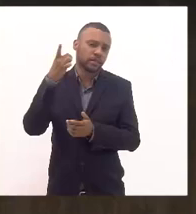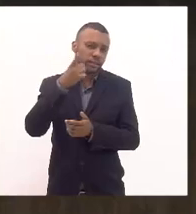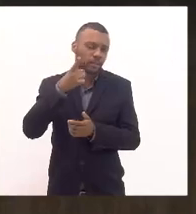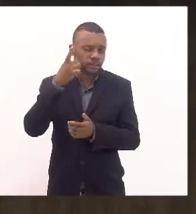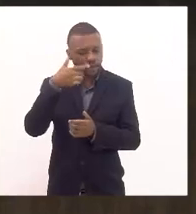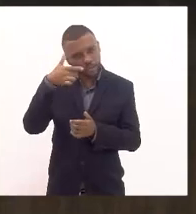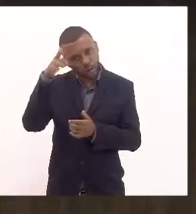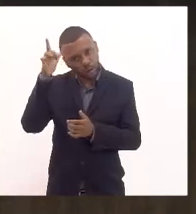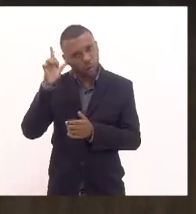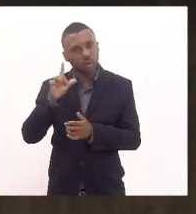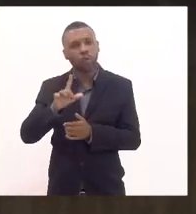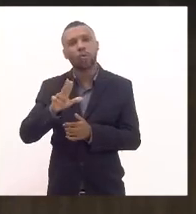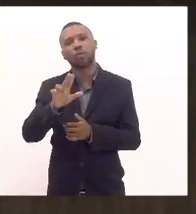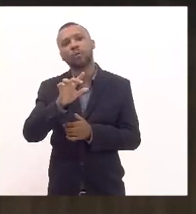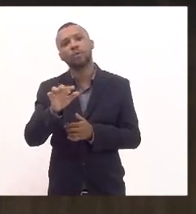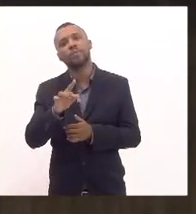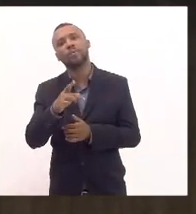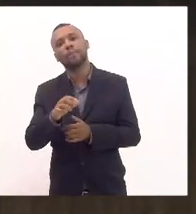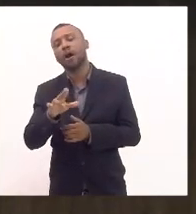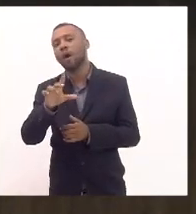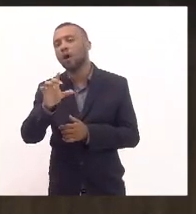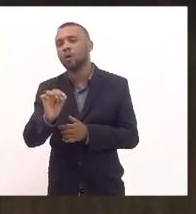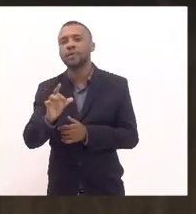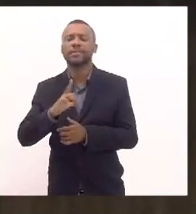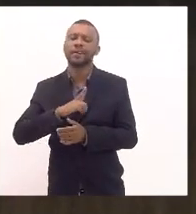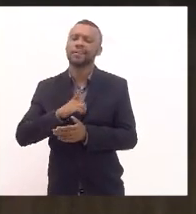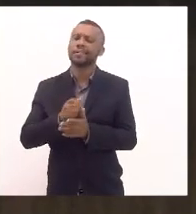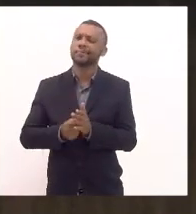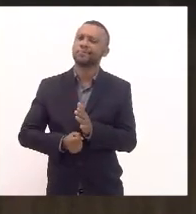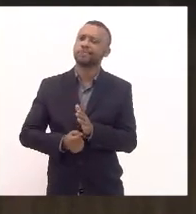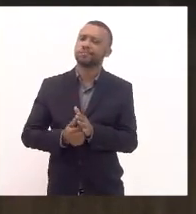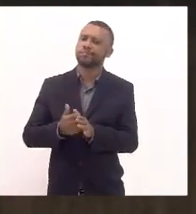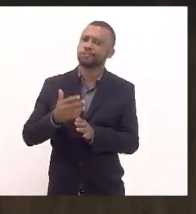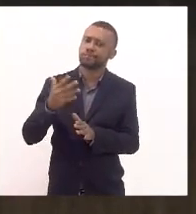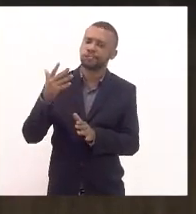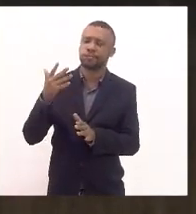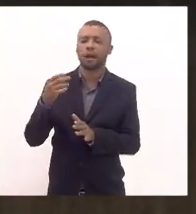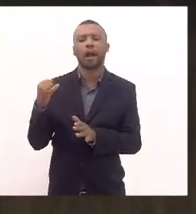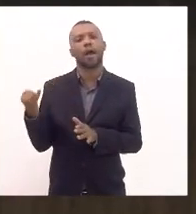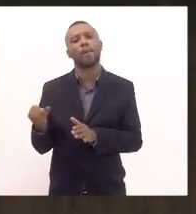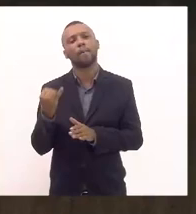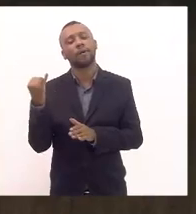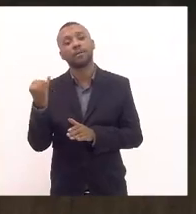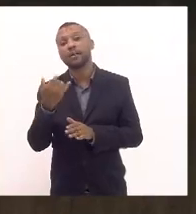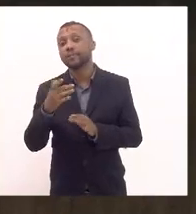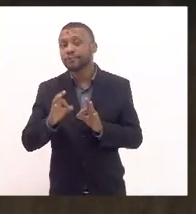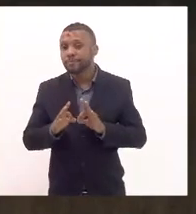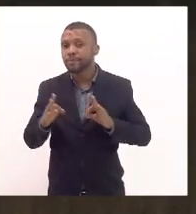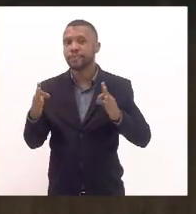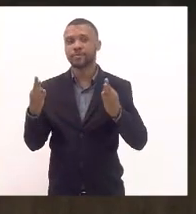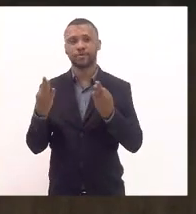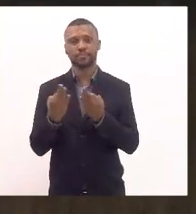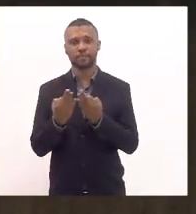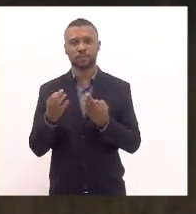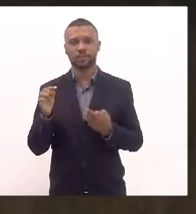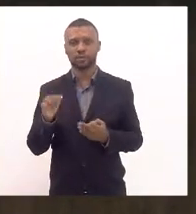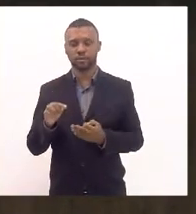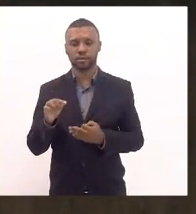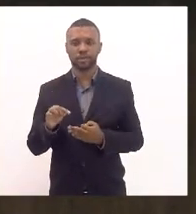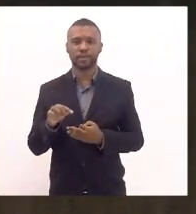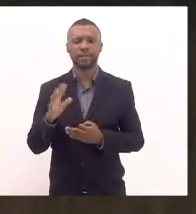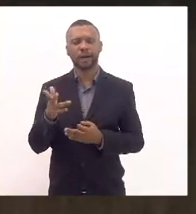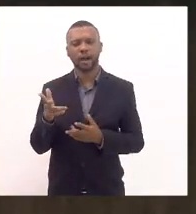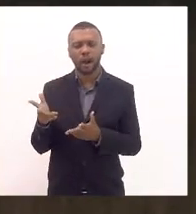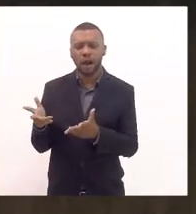Paulo falou aqui né tantas vezes da importância e para as famílias é que